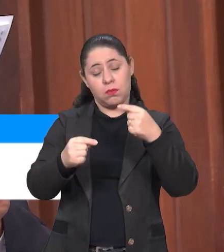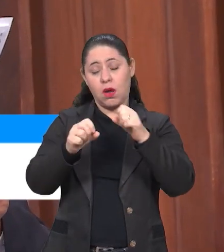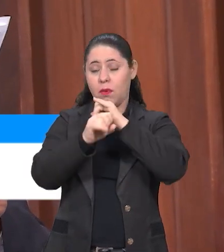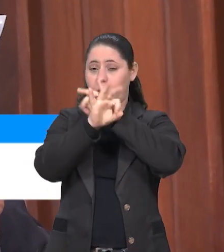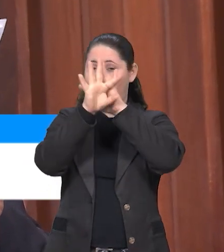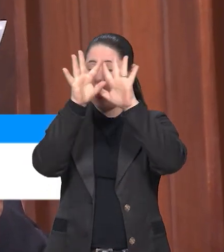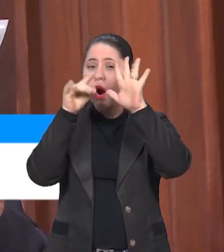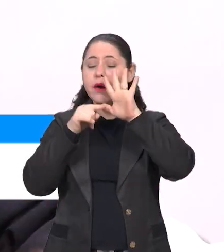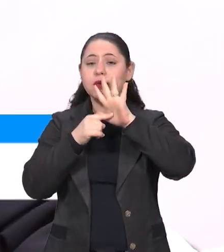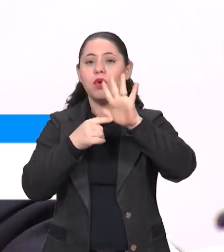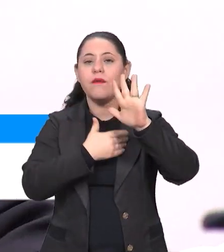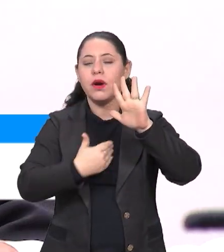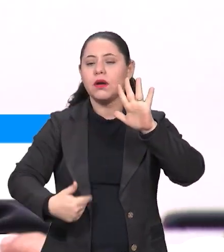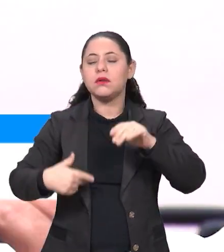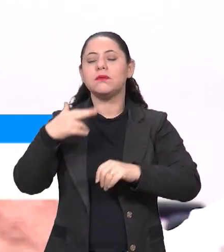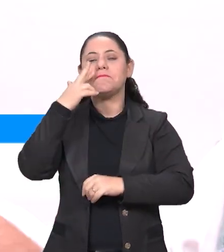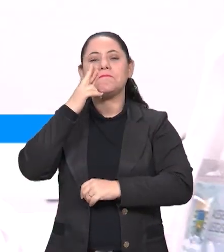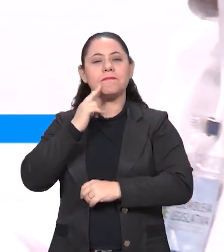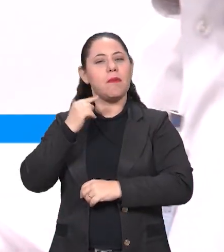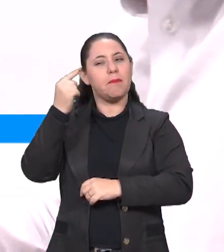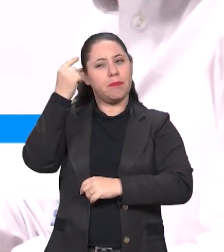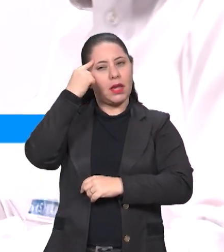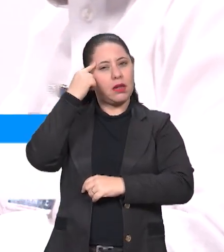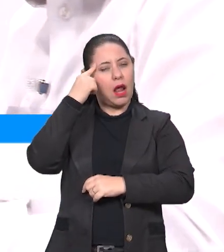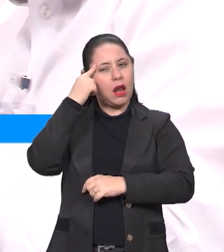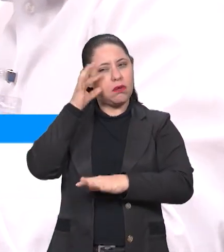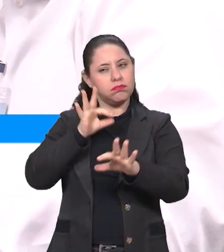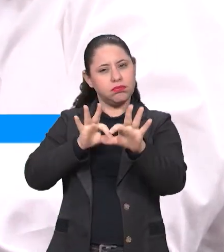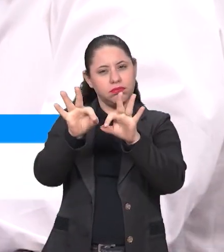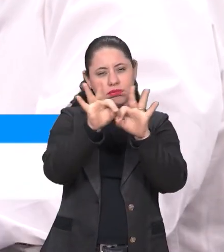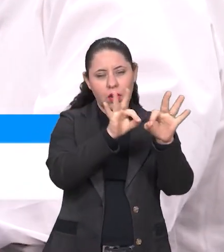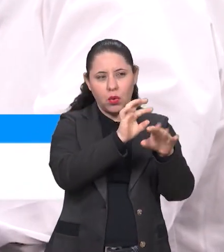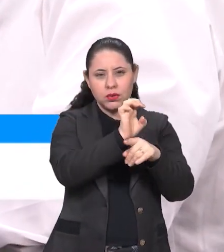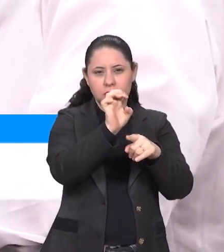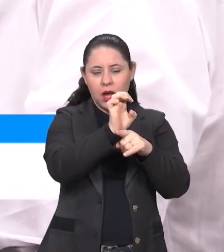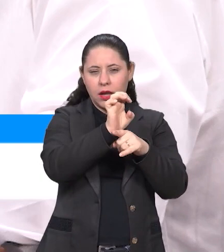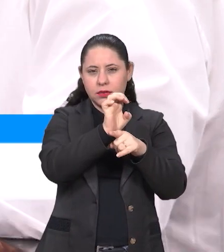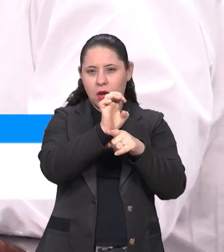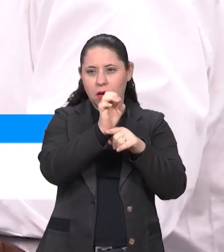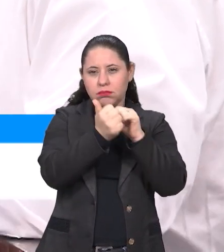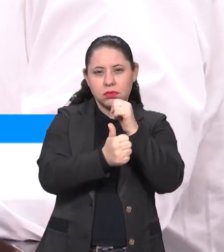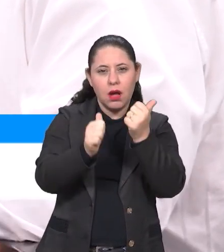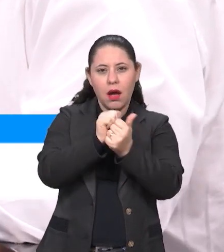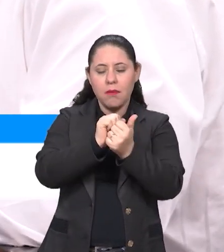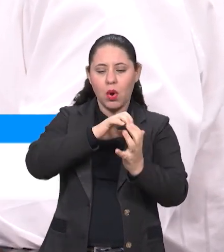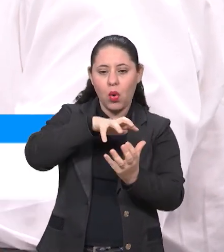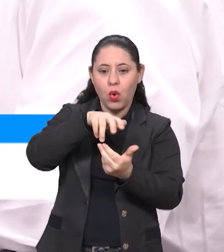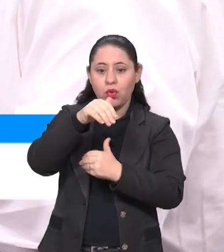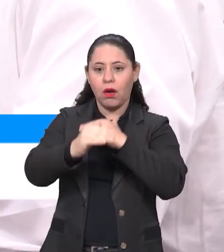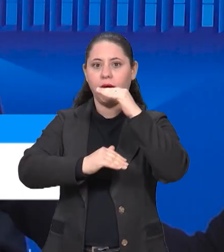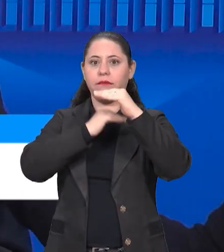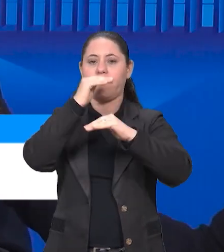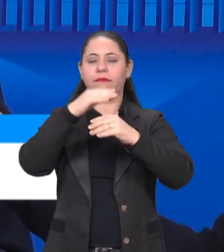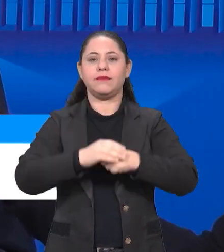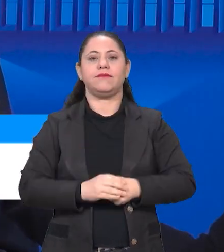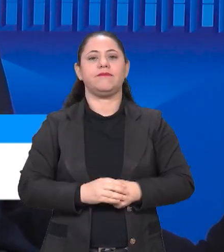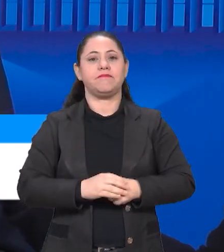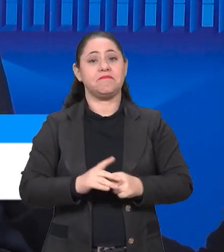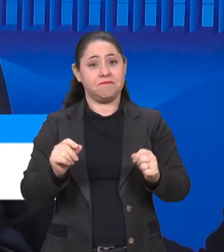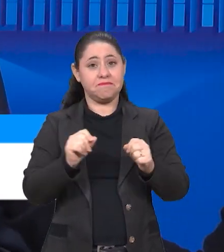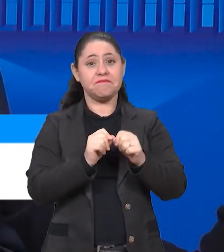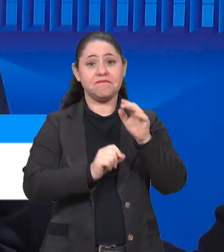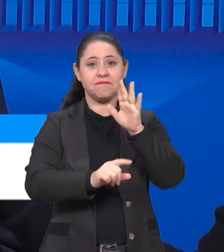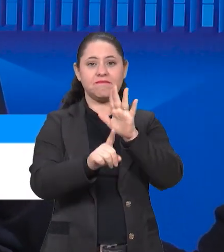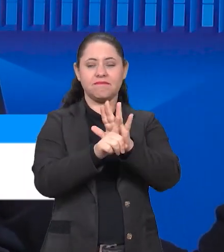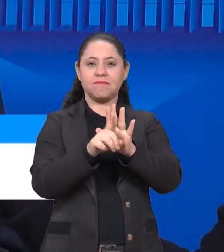de forma muito clara que o governo do estado está pensando em preparar o Mato Grosso do Sul para o mundo desenvolvido. Agora nós vamos fazer